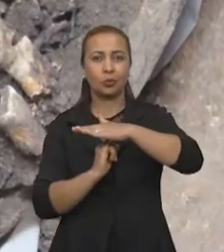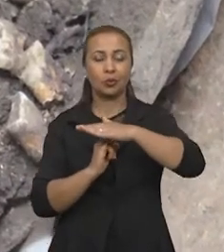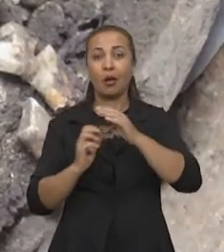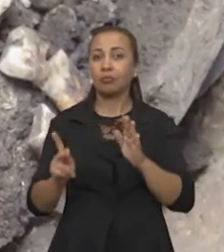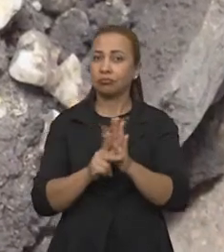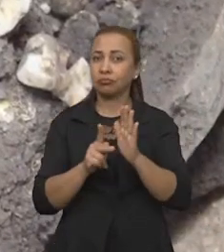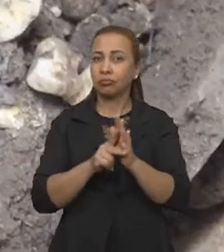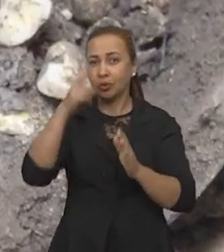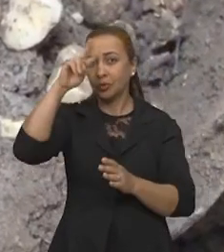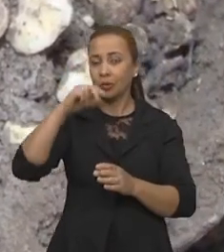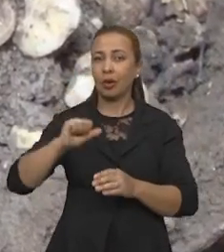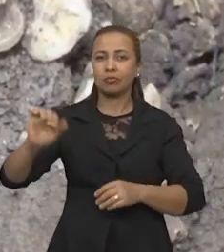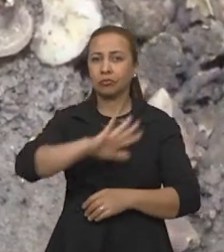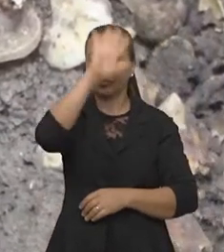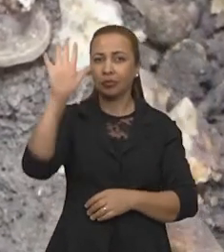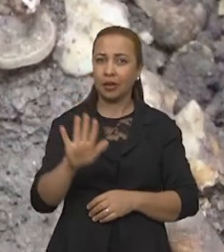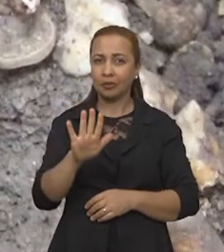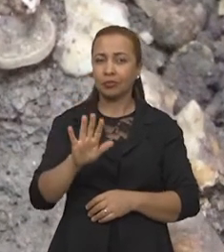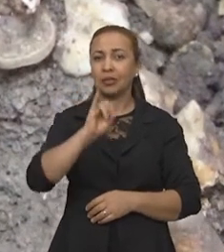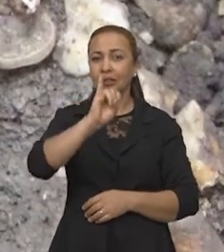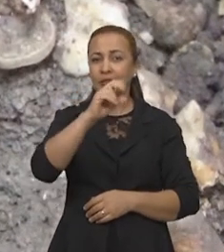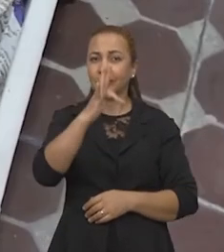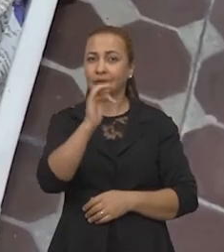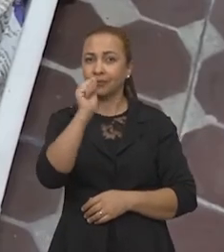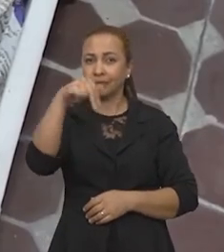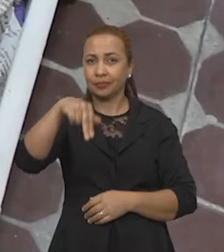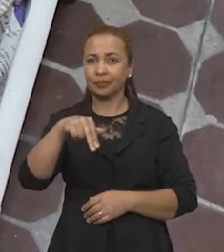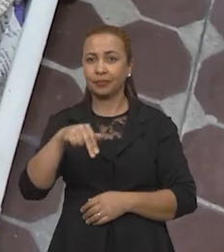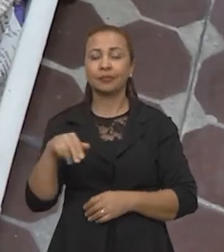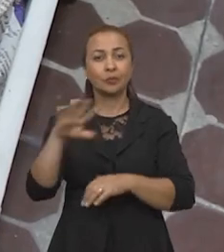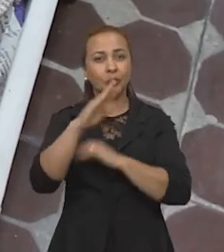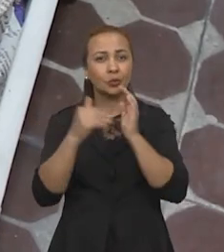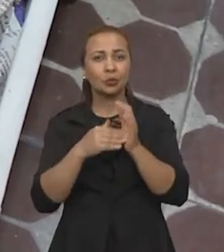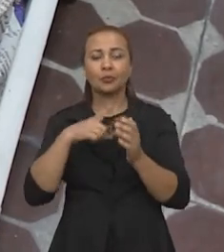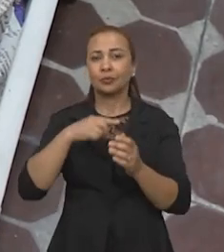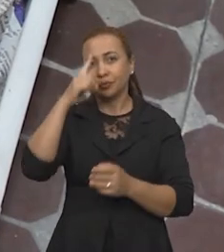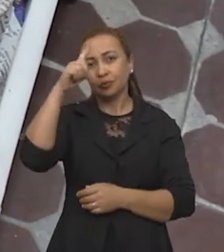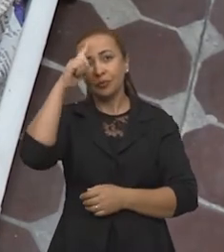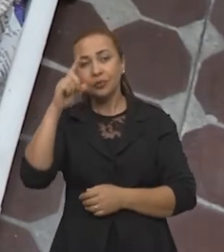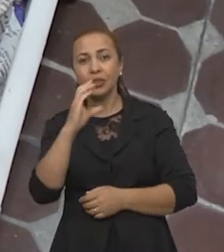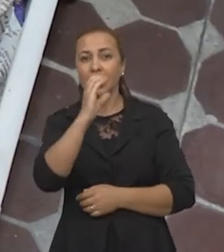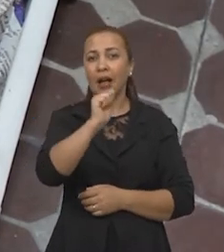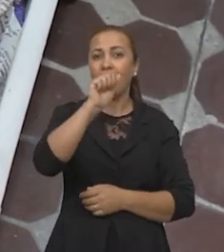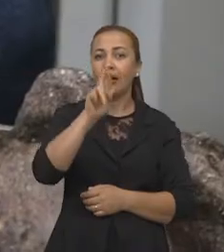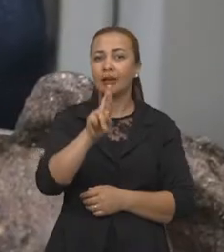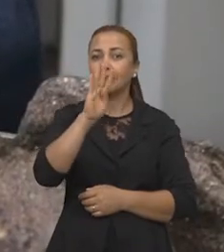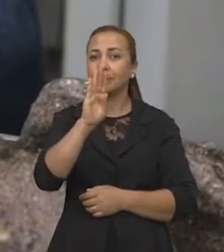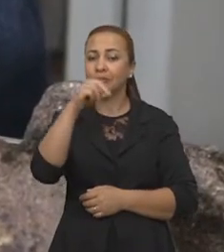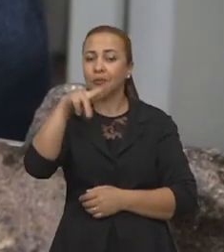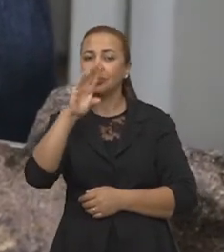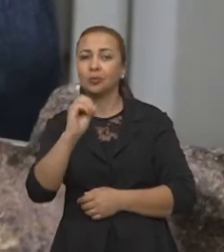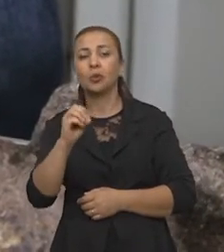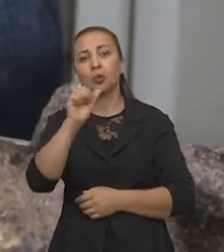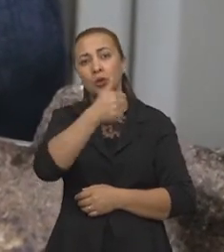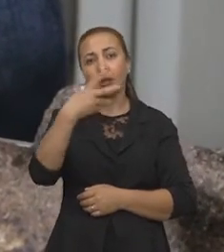do Patrimônio Histórico e Artístico Nacional, o IPHAN. O material coletado deve ser datado através do método